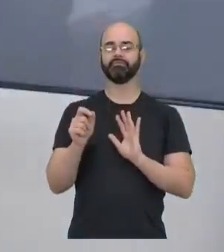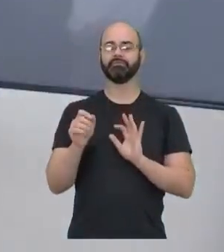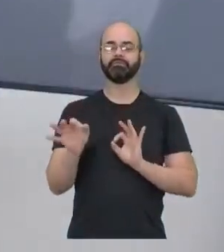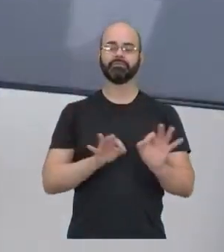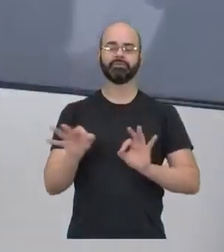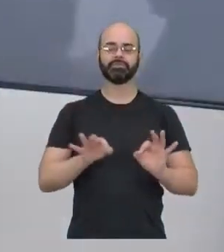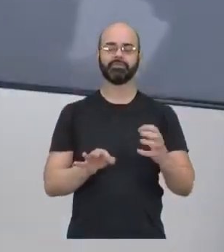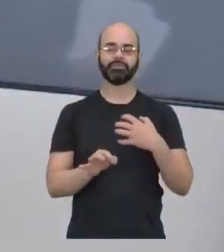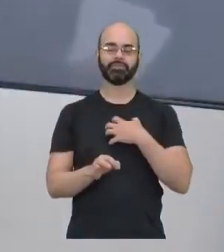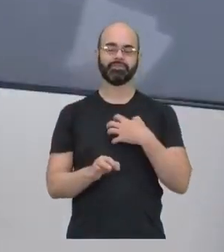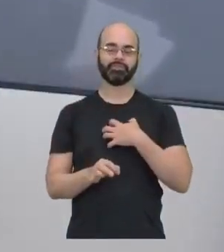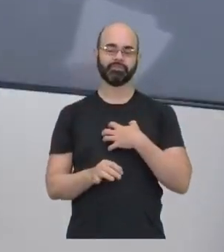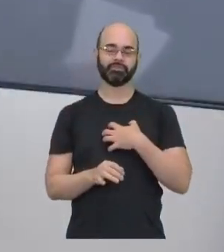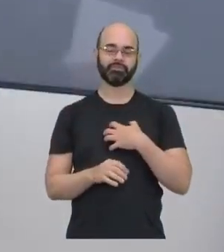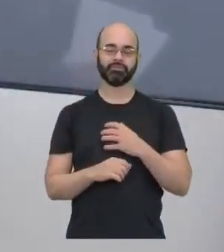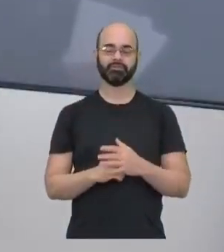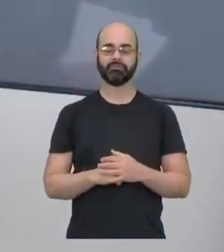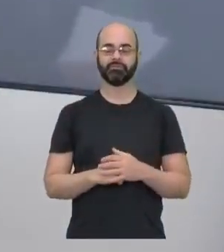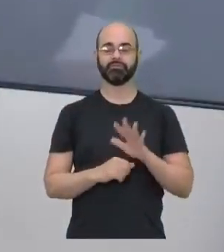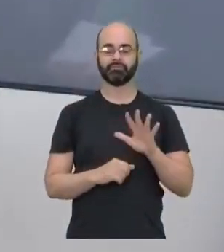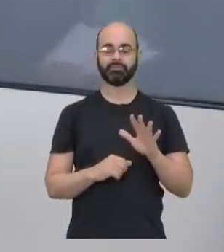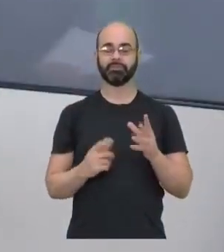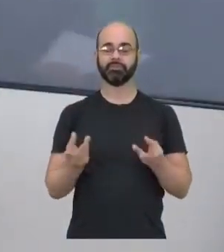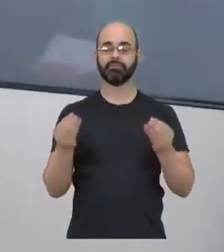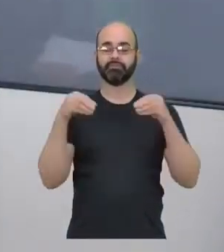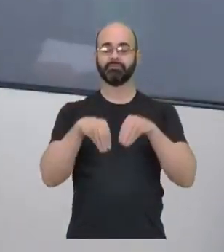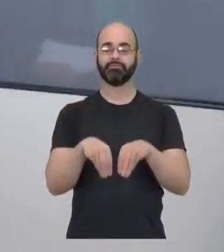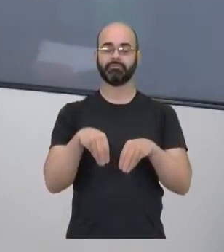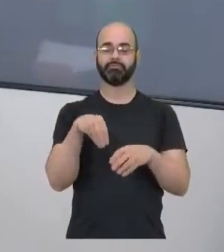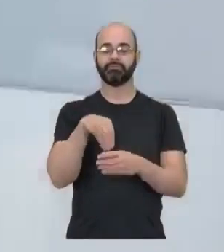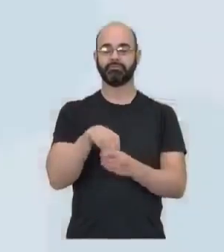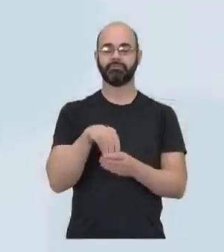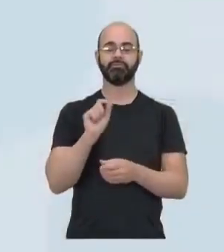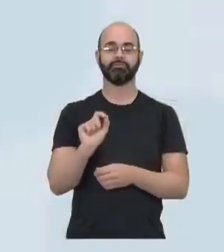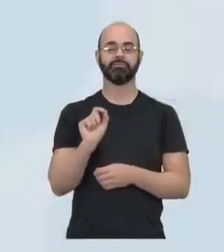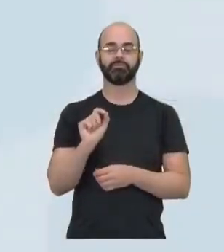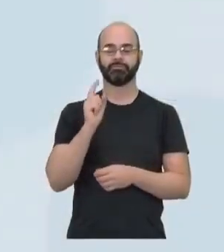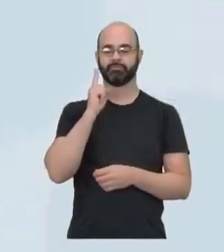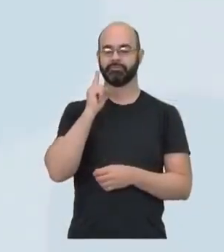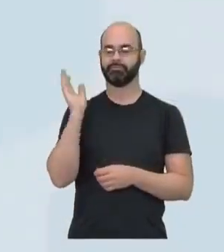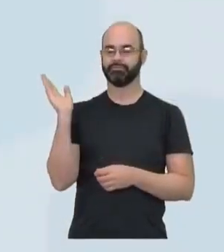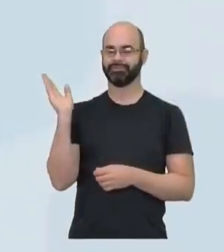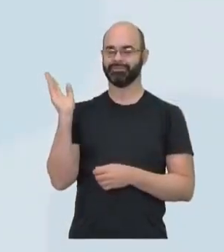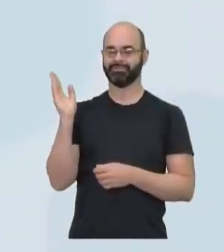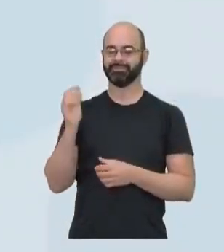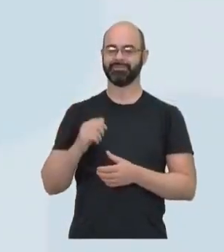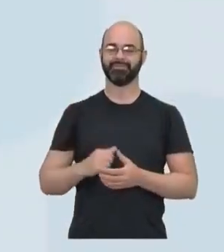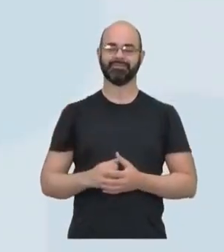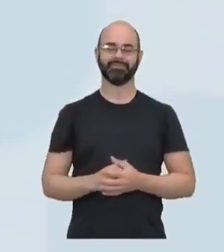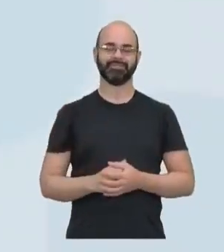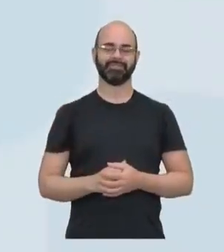que compõe o Estado com letra maiúscula? Eu vou colocar na tela para vocês, dá uma olhadinha aí.